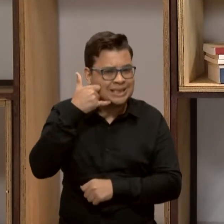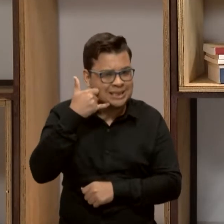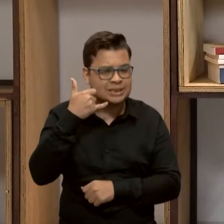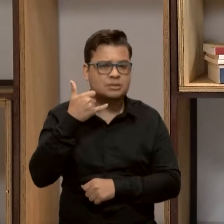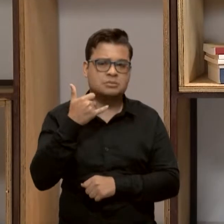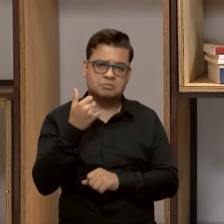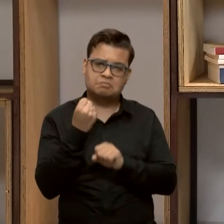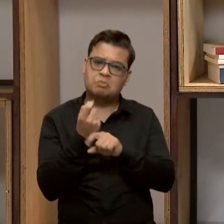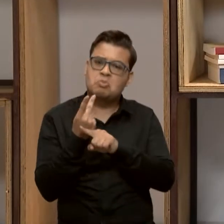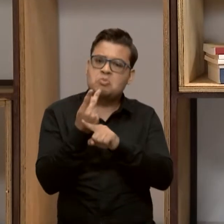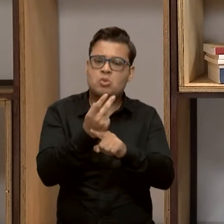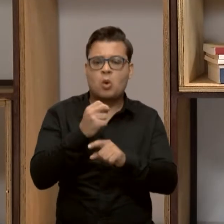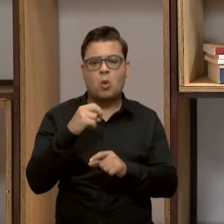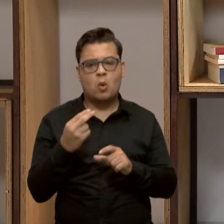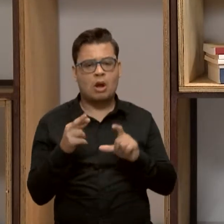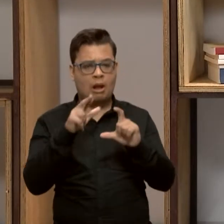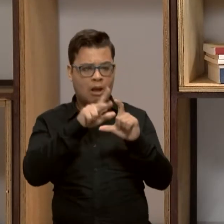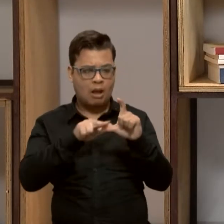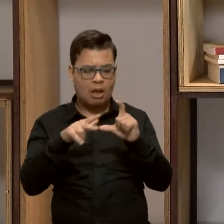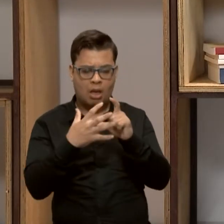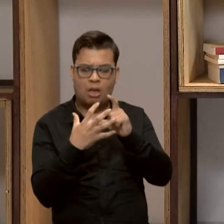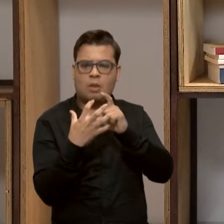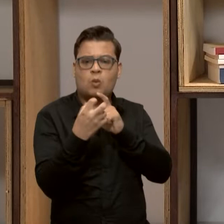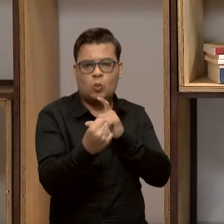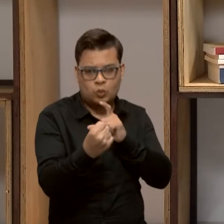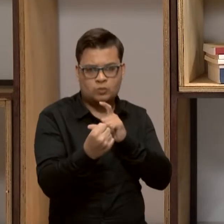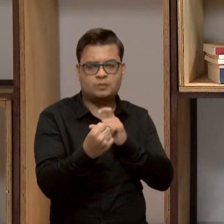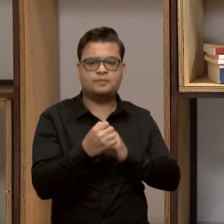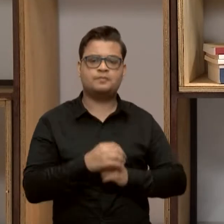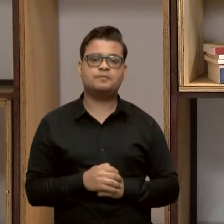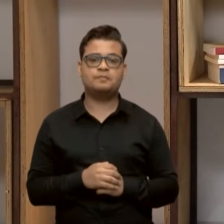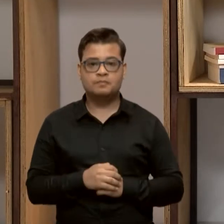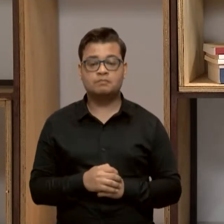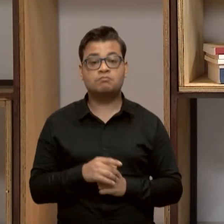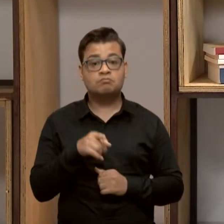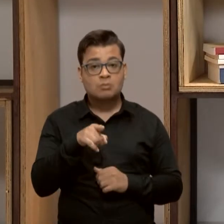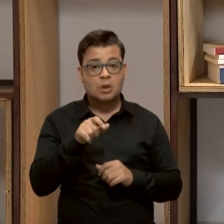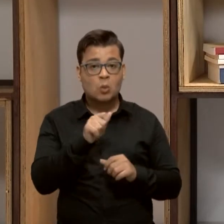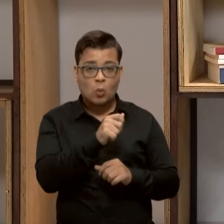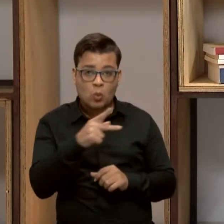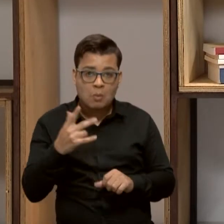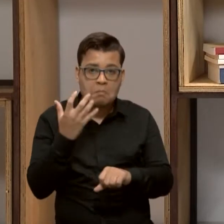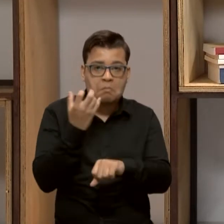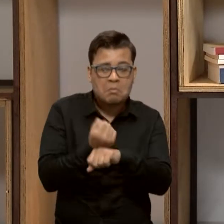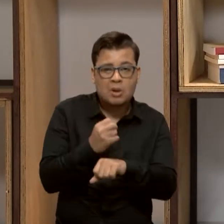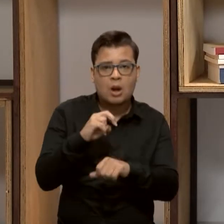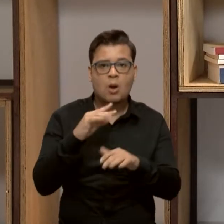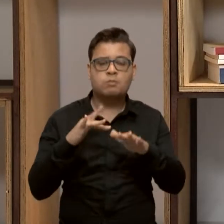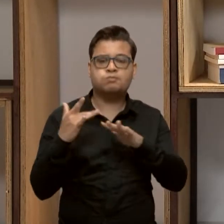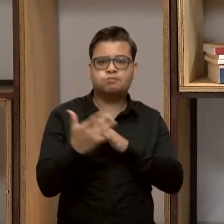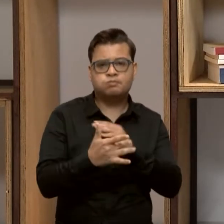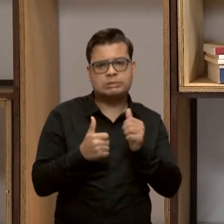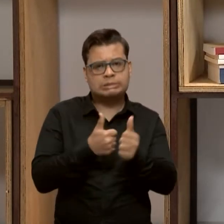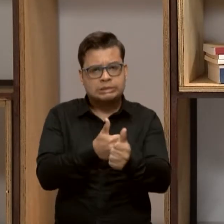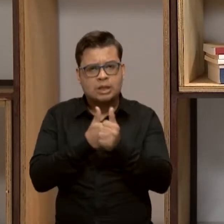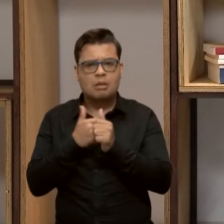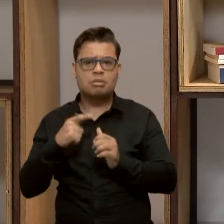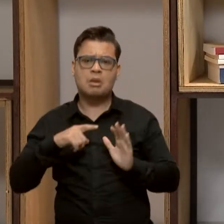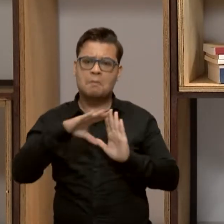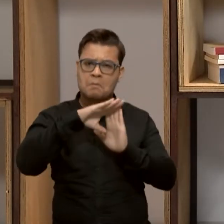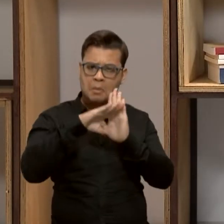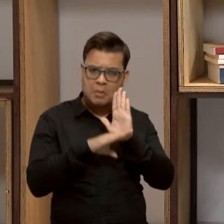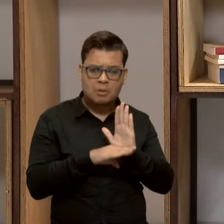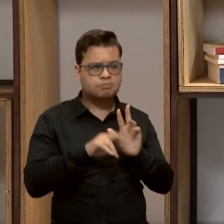pelo QR Code que está no cantinho de baixo aqui da tela. Baixando o aplicativo ou seguindo nas redes, você acompanha a nossa programação